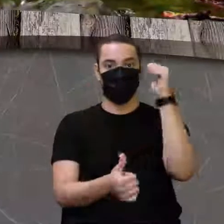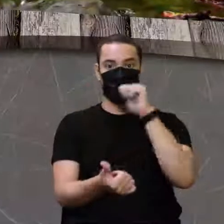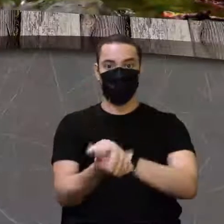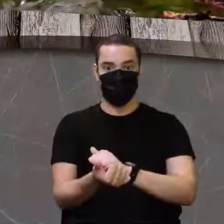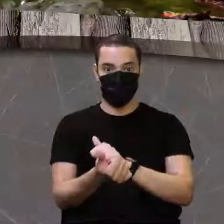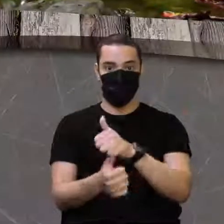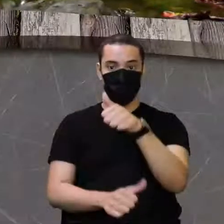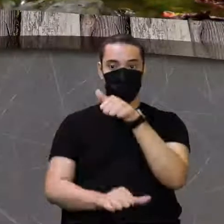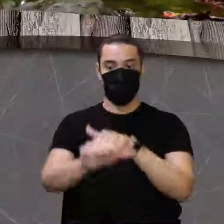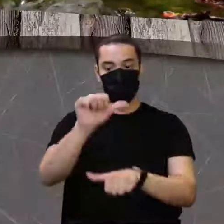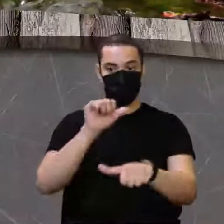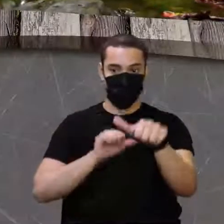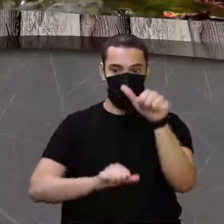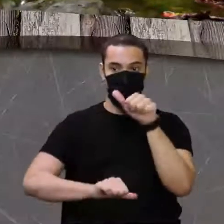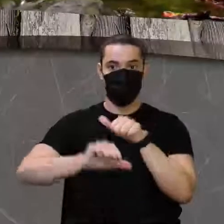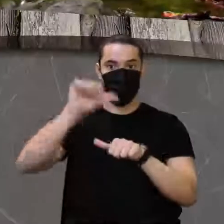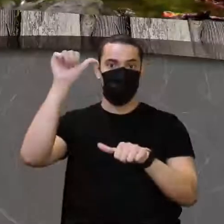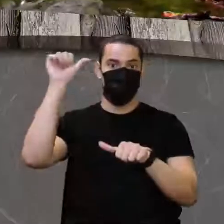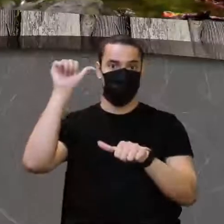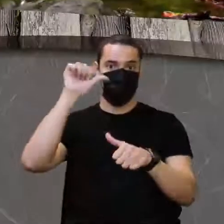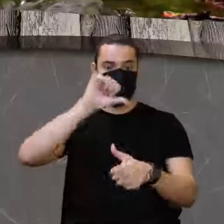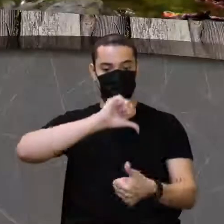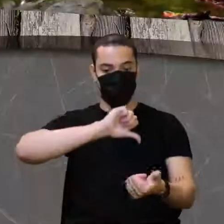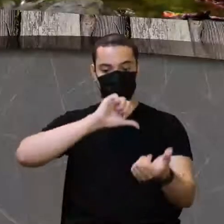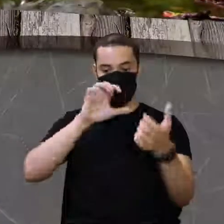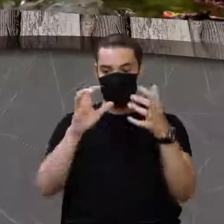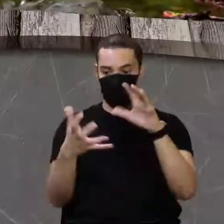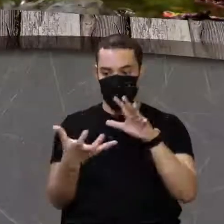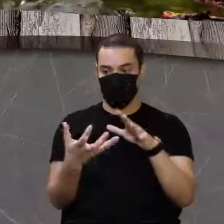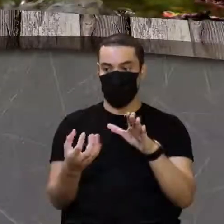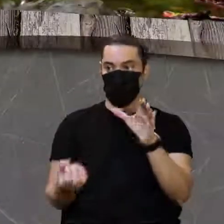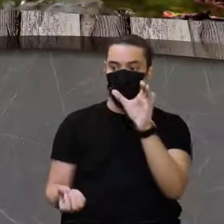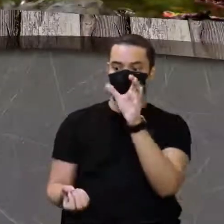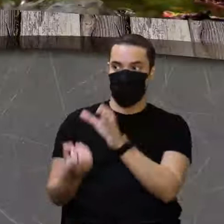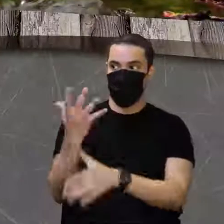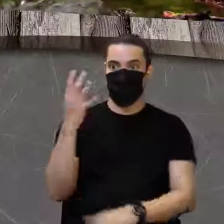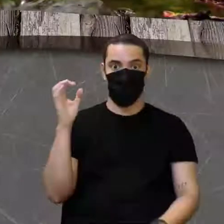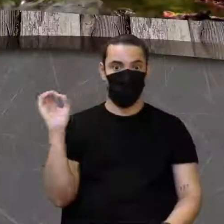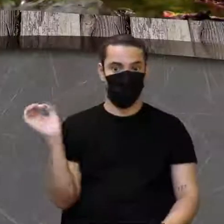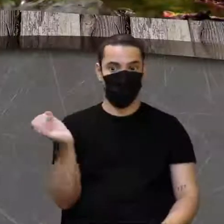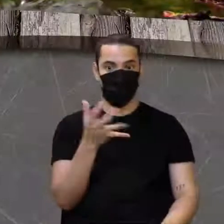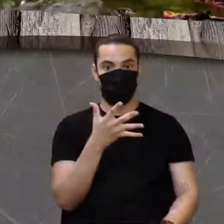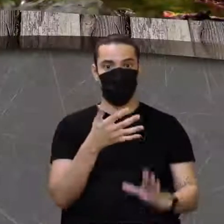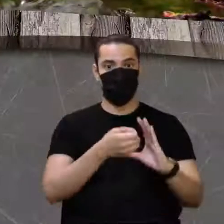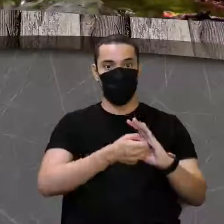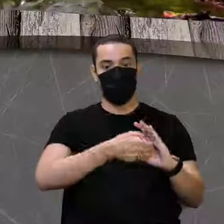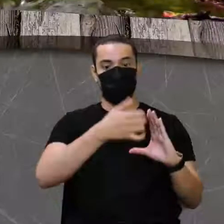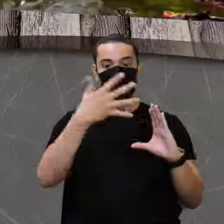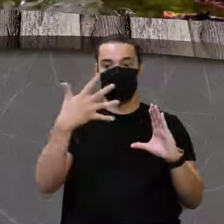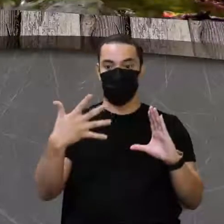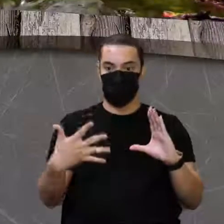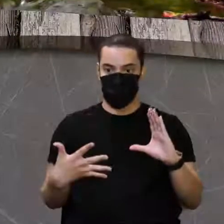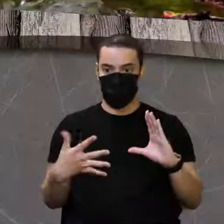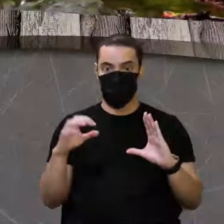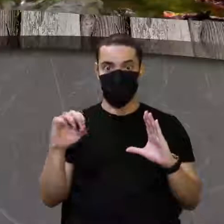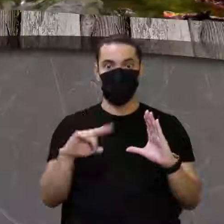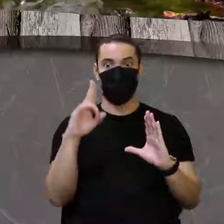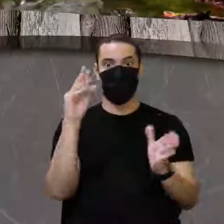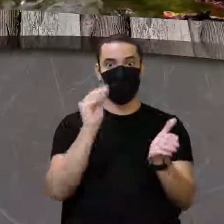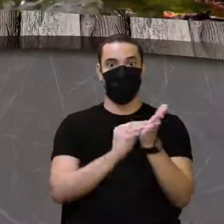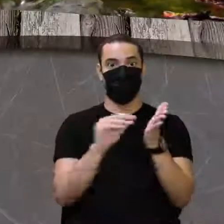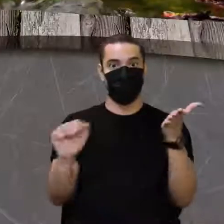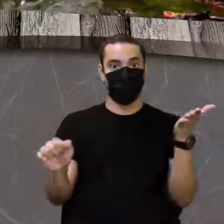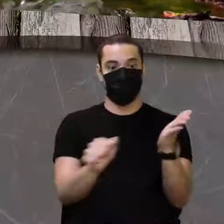modificações, essas transformações, o aparecimento de uma característica ou